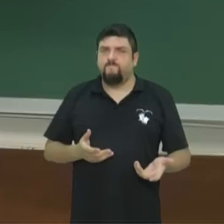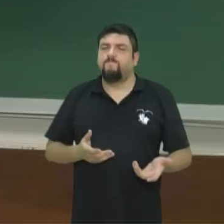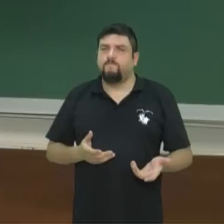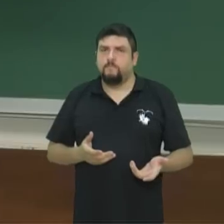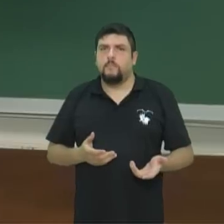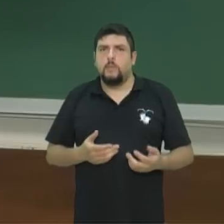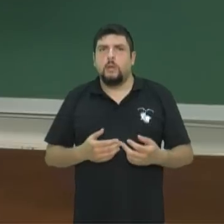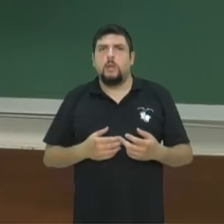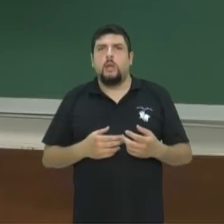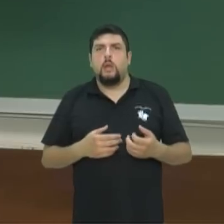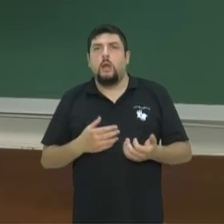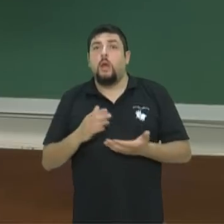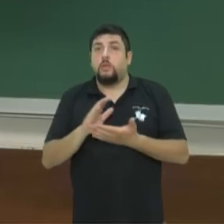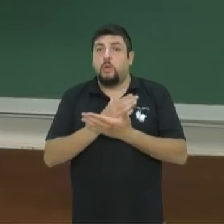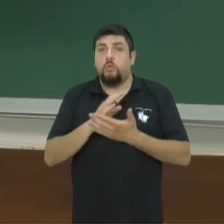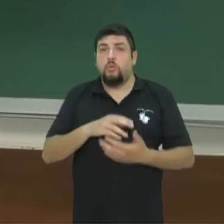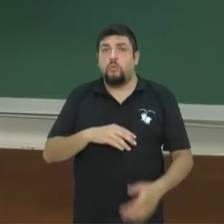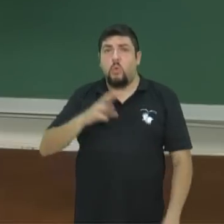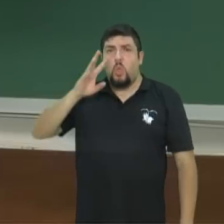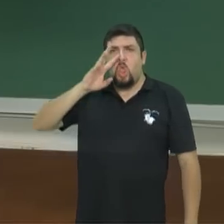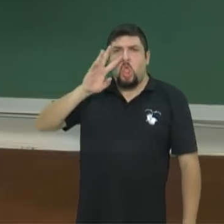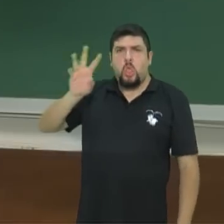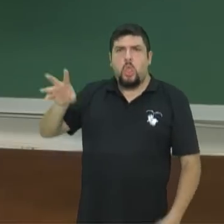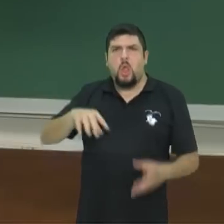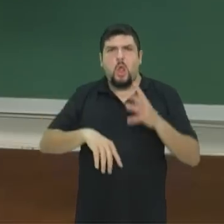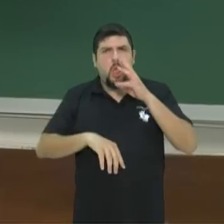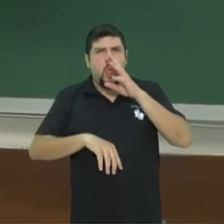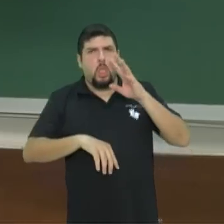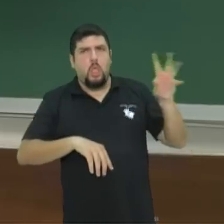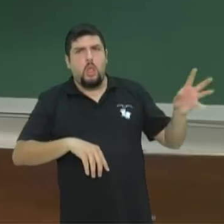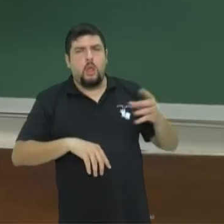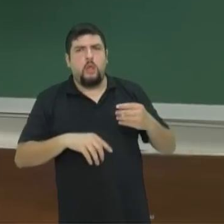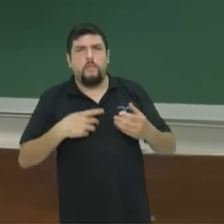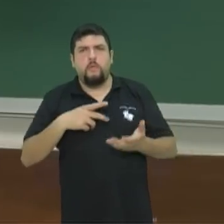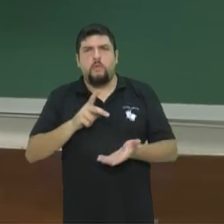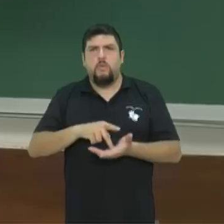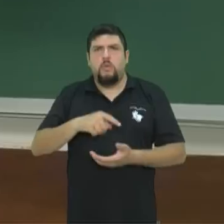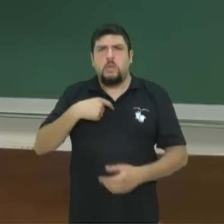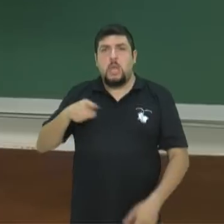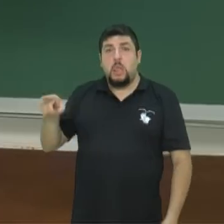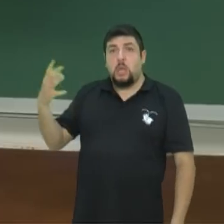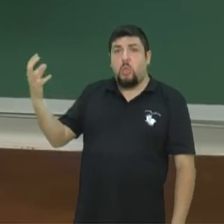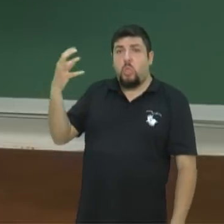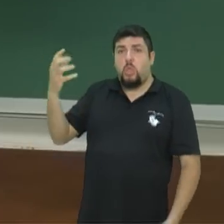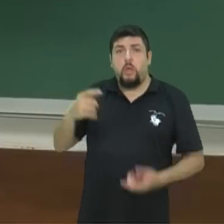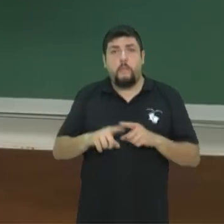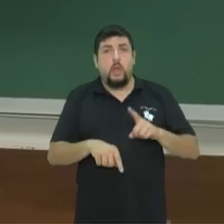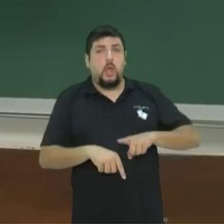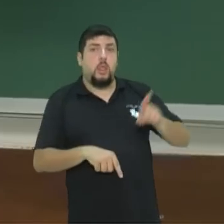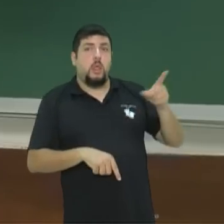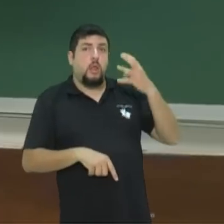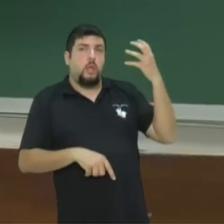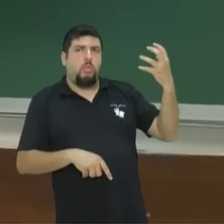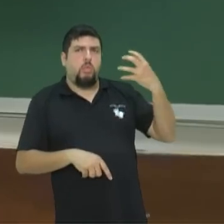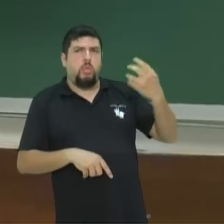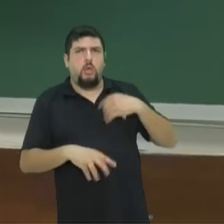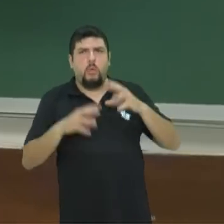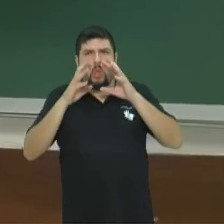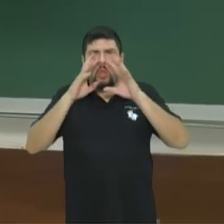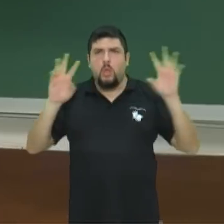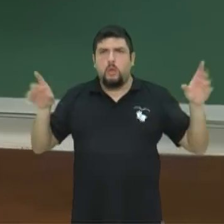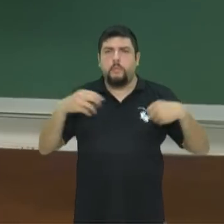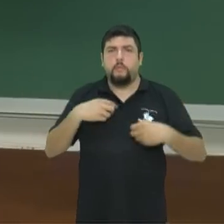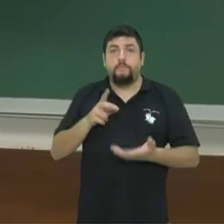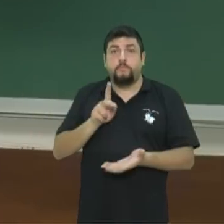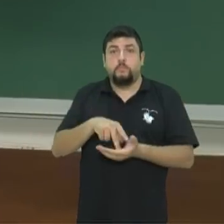Acabam culpando os outros, às vezes pelo excesso de gastos, a si próprio se sentindo culpado. Então não é um sentimento muito bom, né? As pessoas têm que ver como